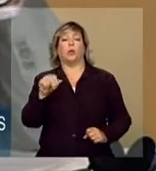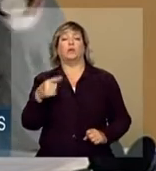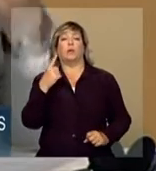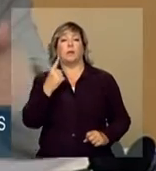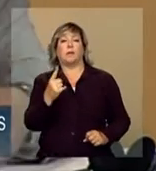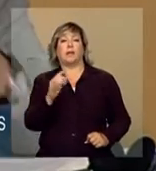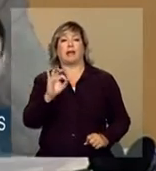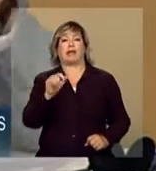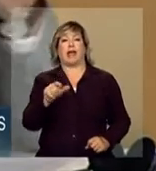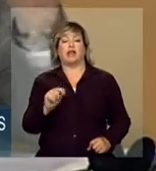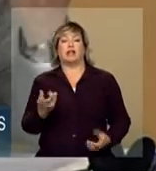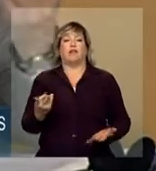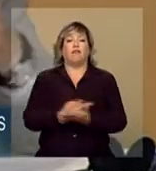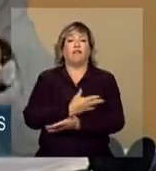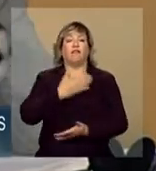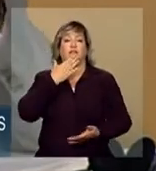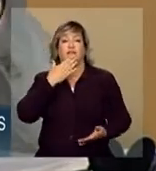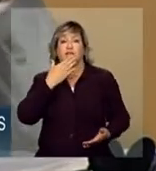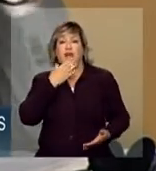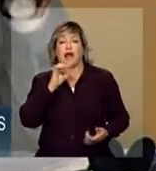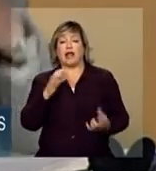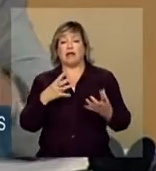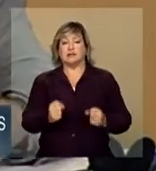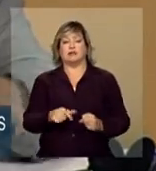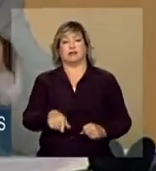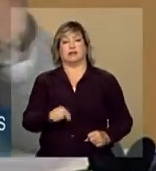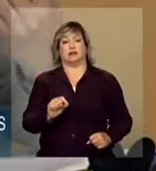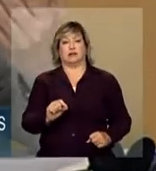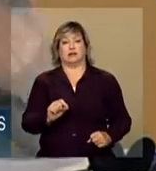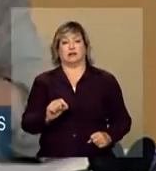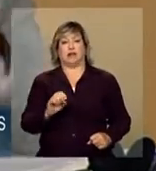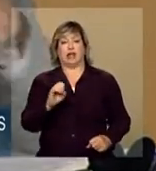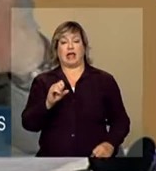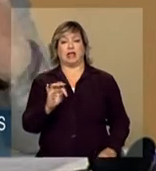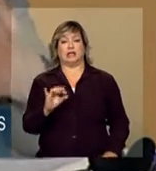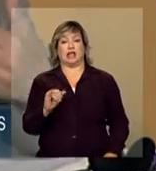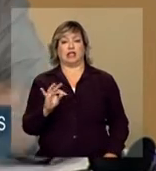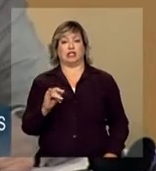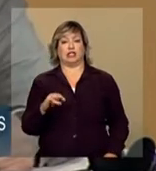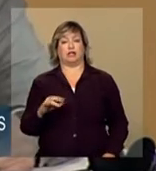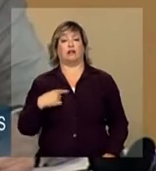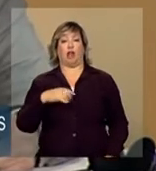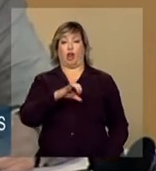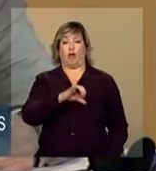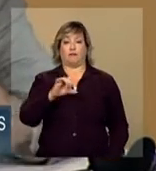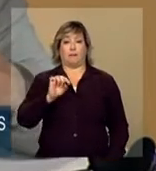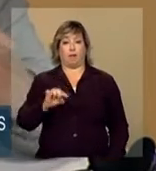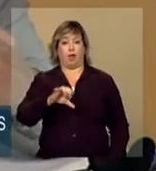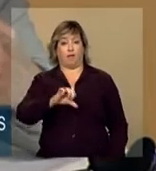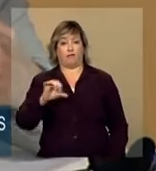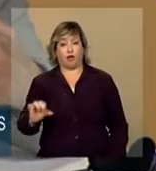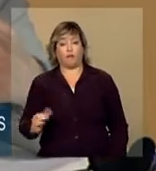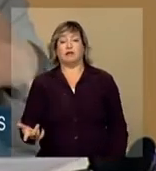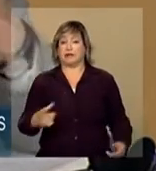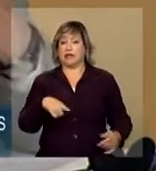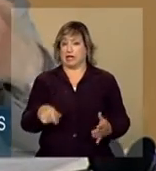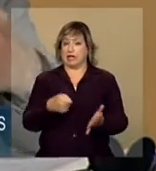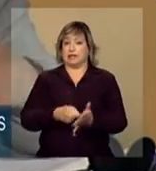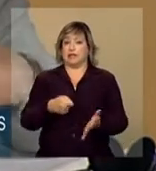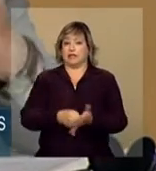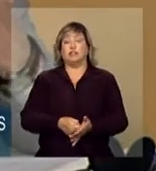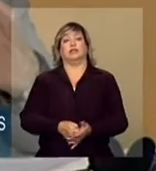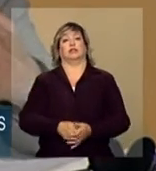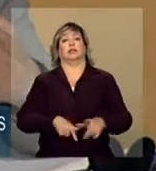falha admitida estatisticamente, o que é uma margem, como dá para dizer, 99,99, exige uma